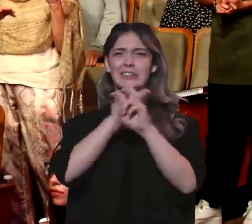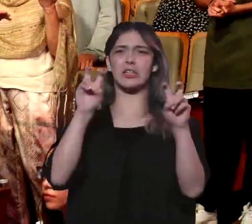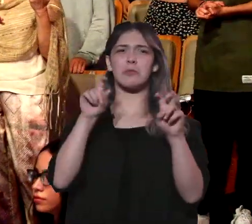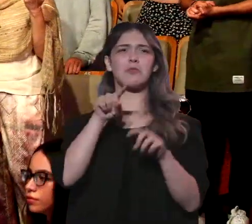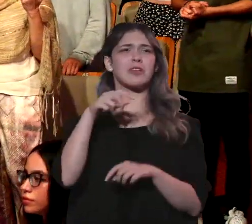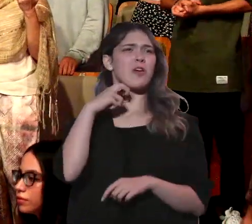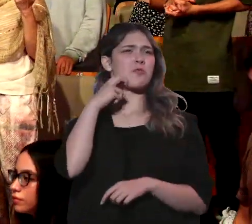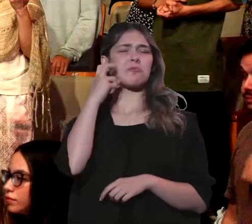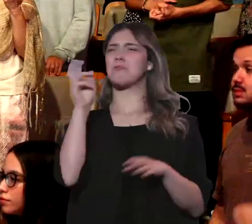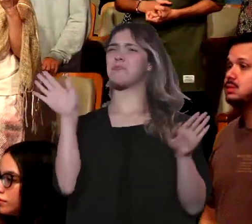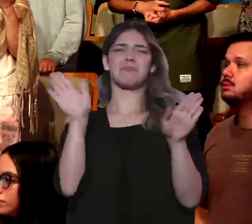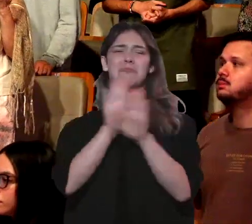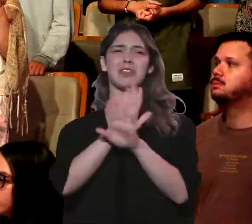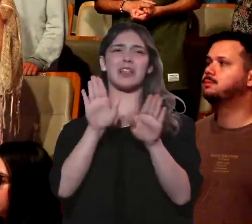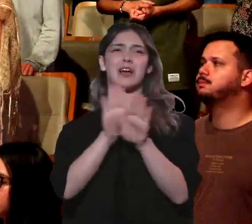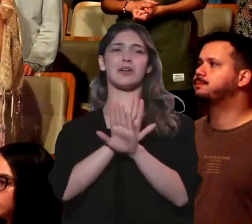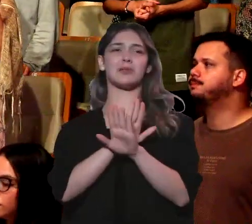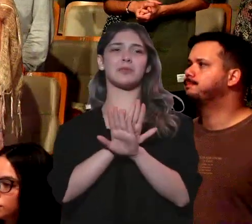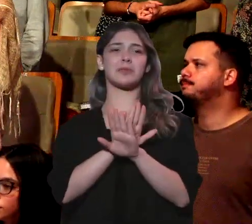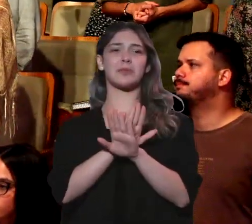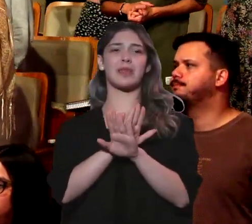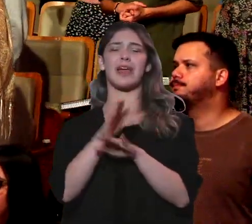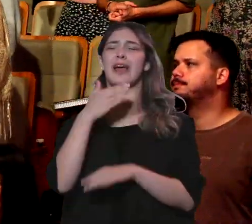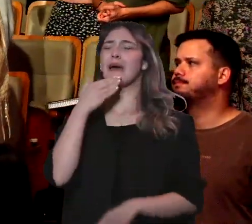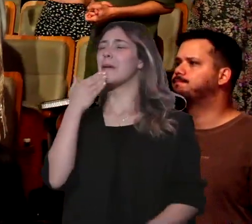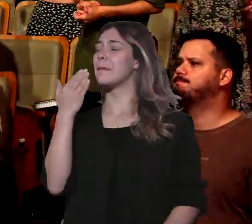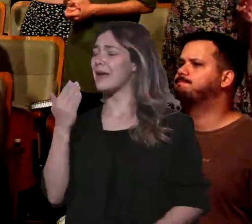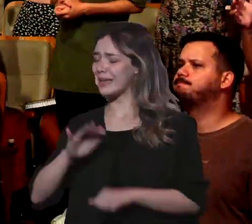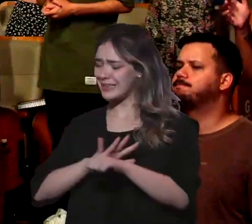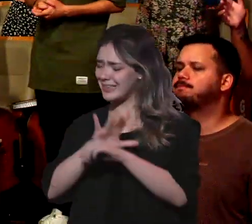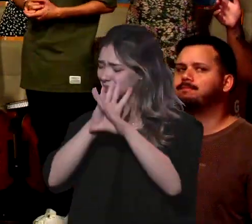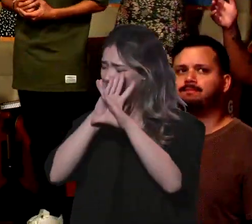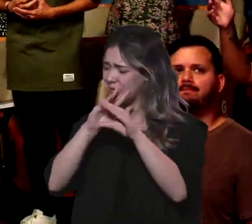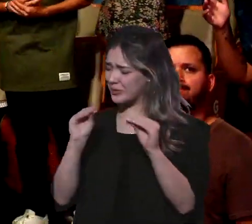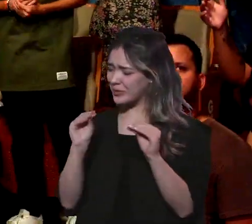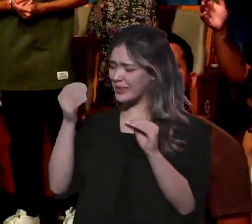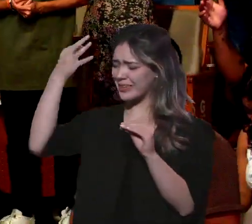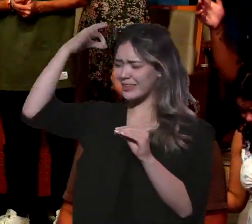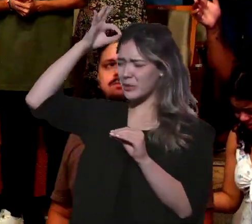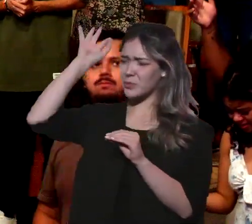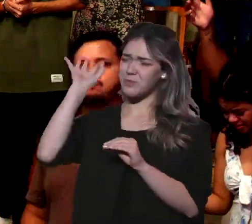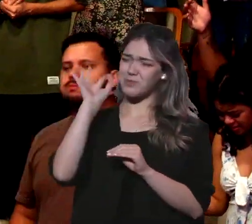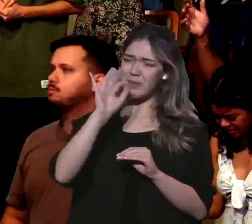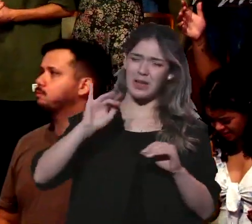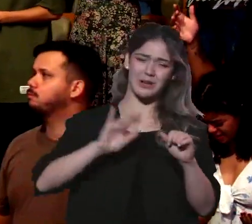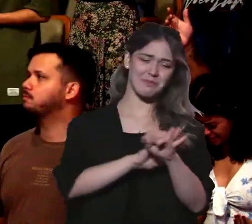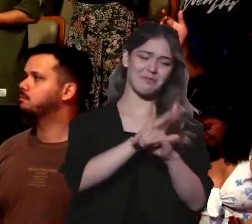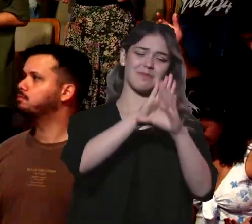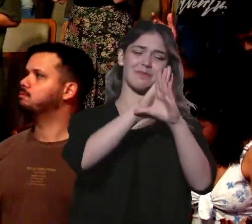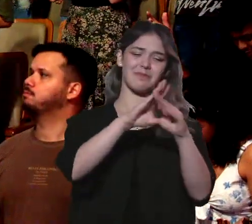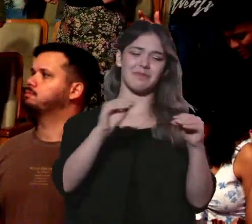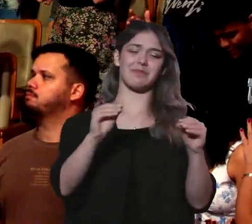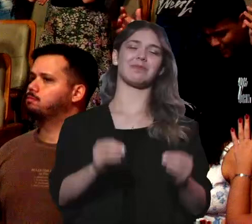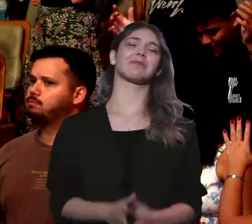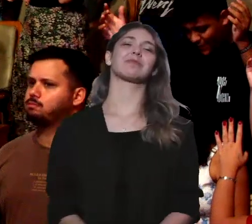vergonha de orar em voz alta. Pede cura, cura do Espírito.